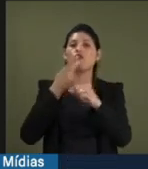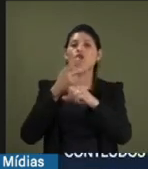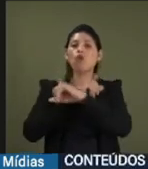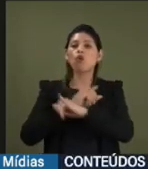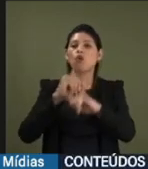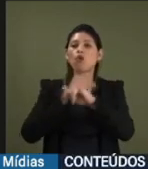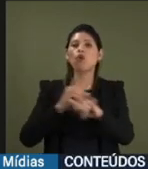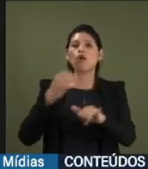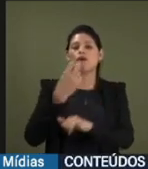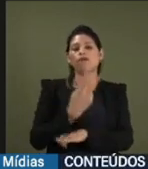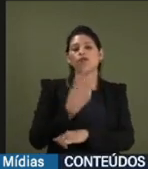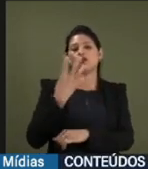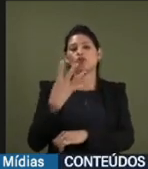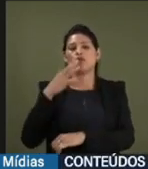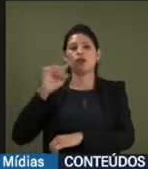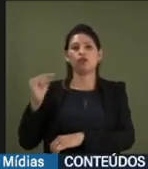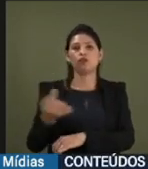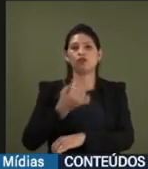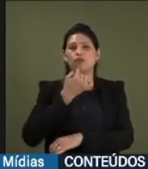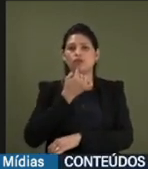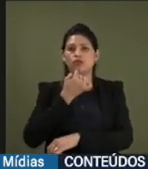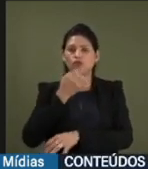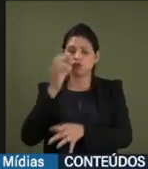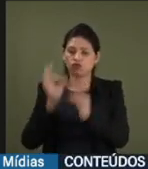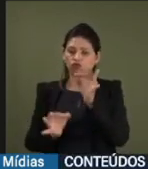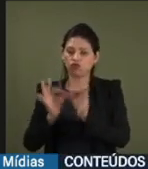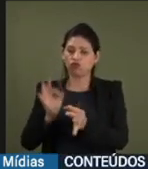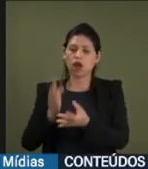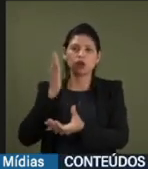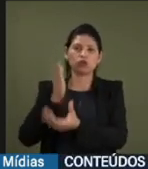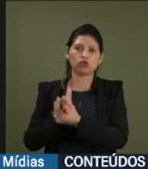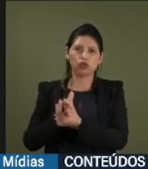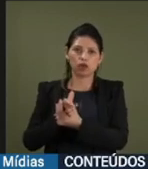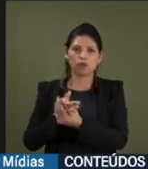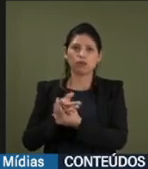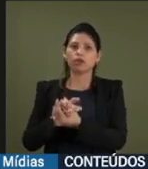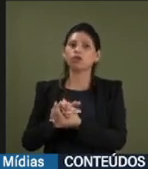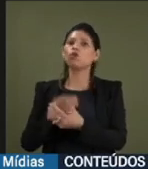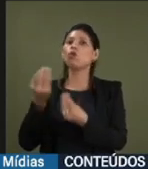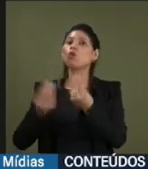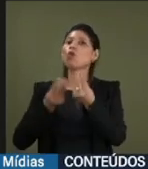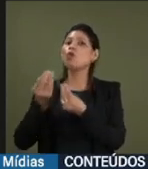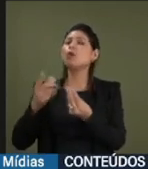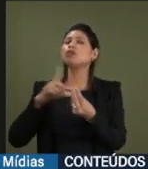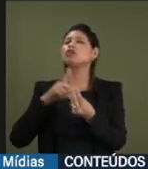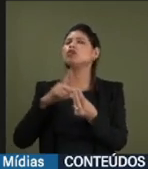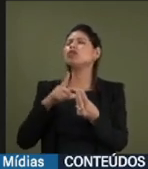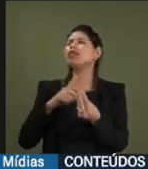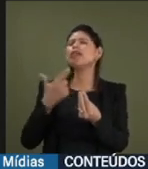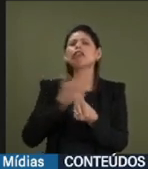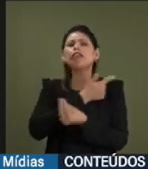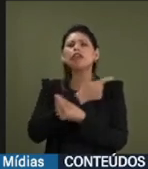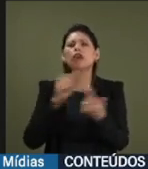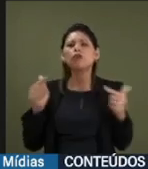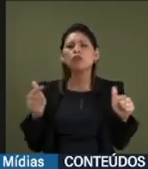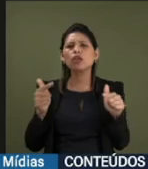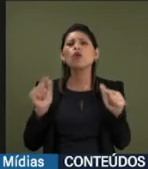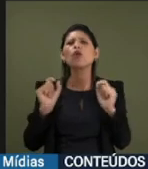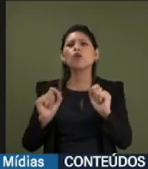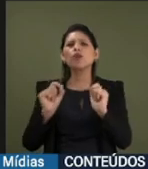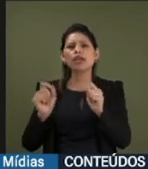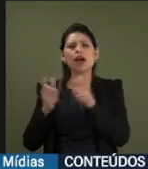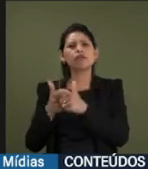processos aguardando julgamento. Só isso seria um motivo muito forte para não haver mais a